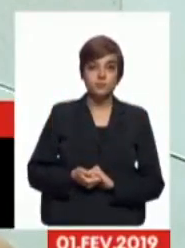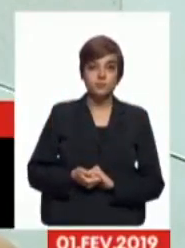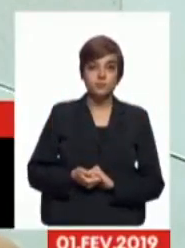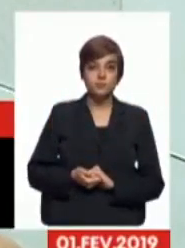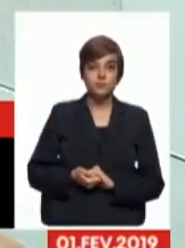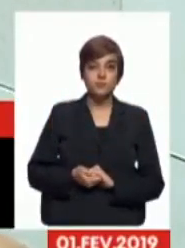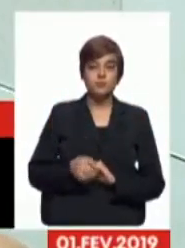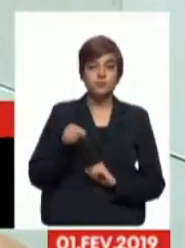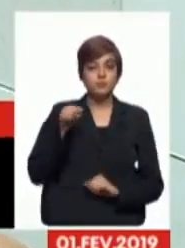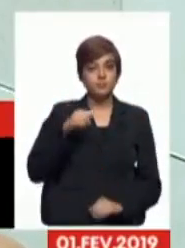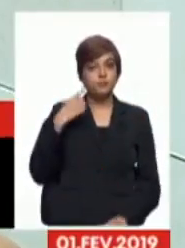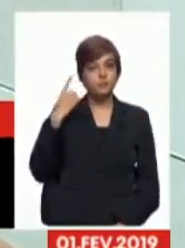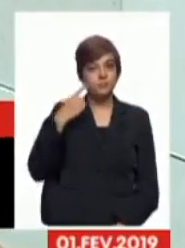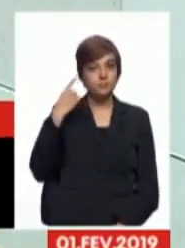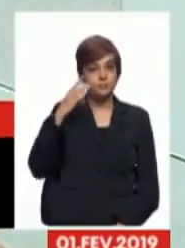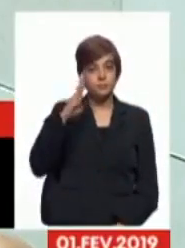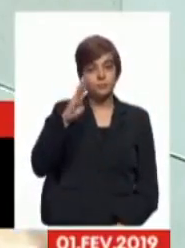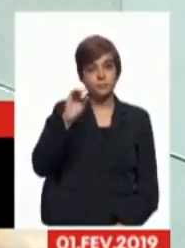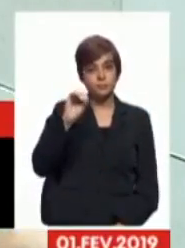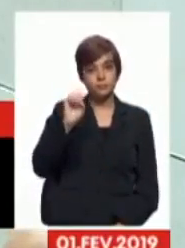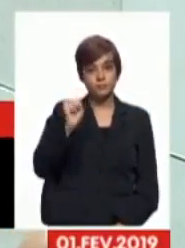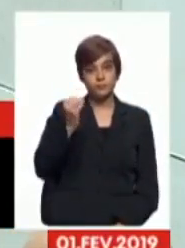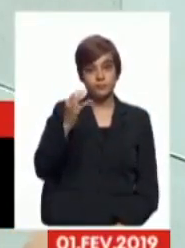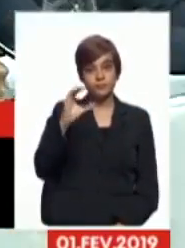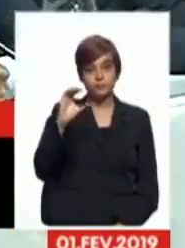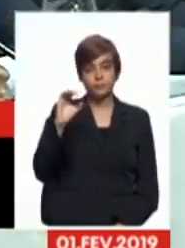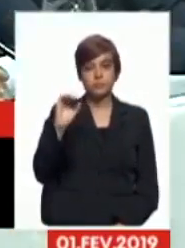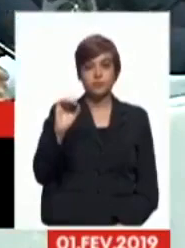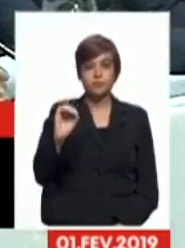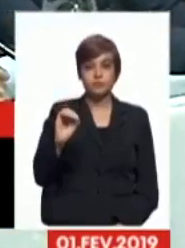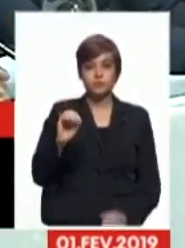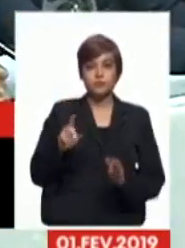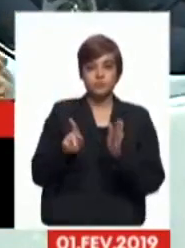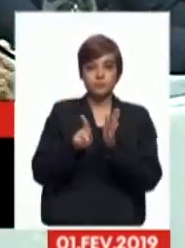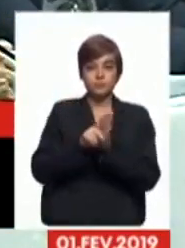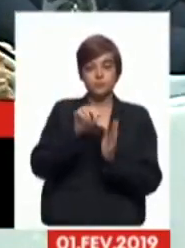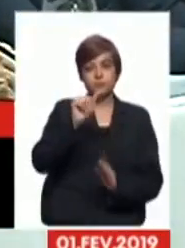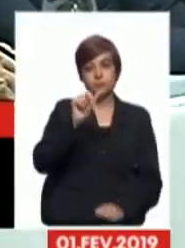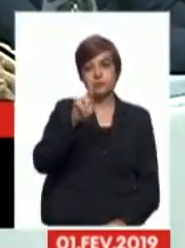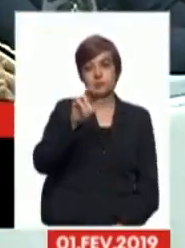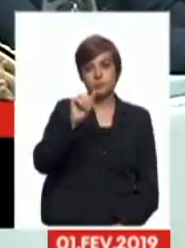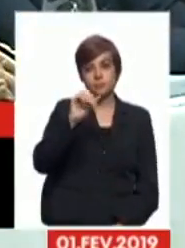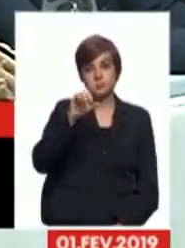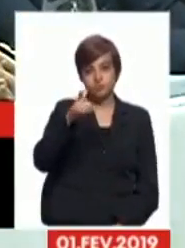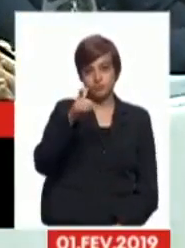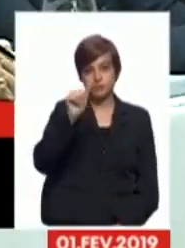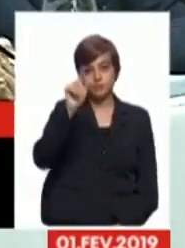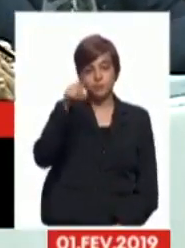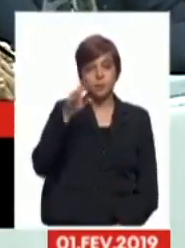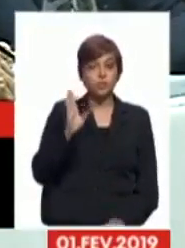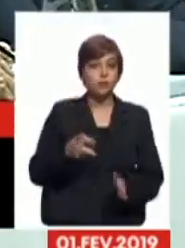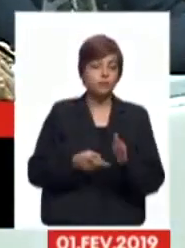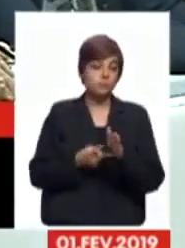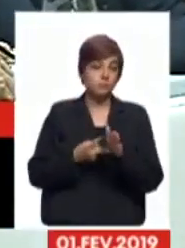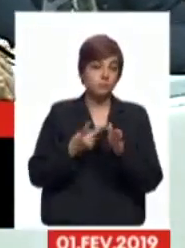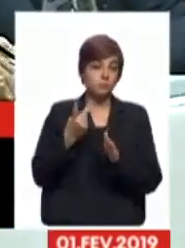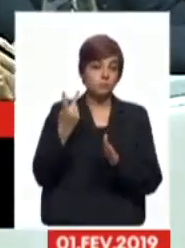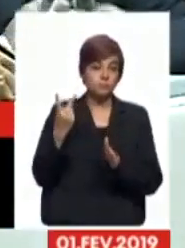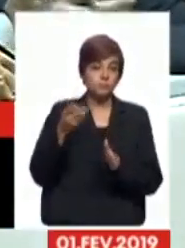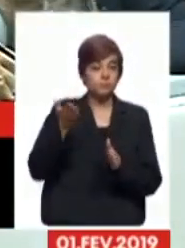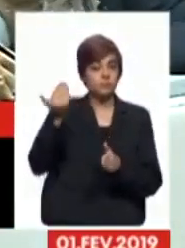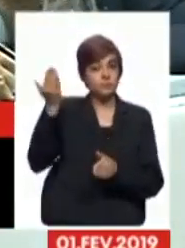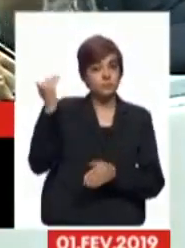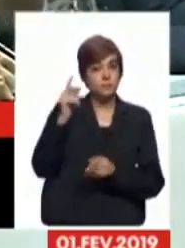Este foi o deputado Bosco, João Leite, que é de Araxá, assume o 3º mandato e encerrou a última legislatura como presidente